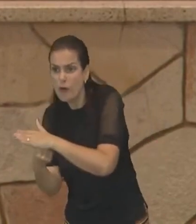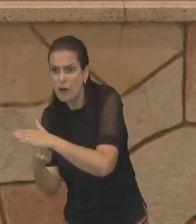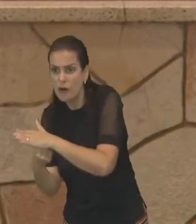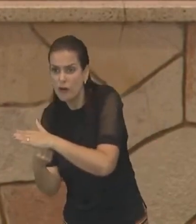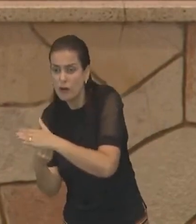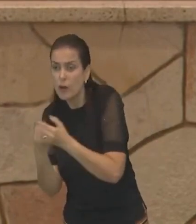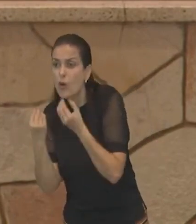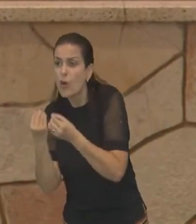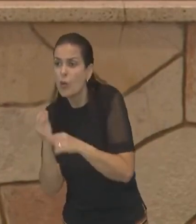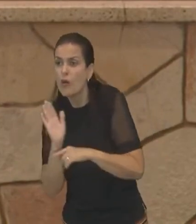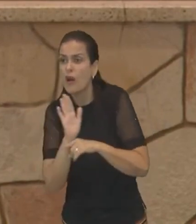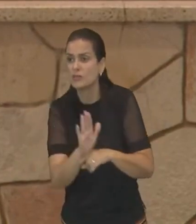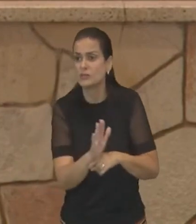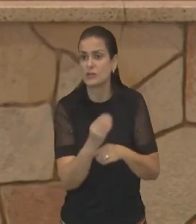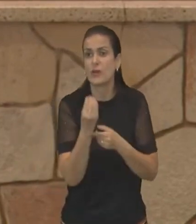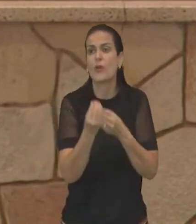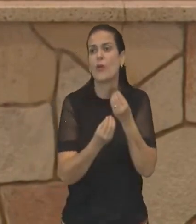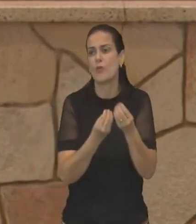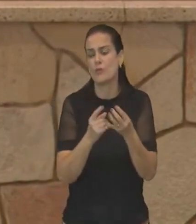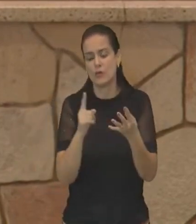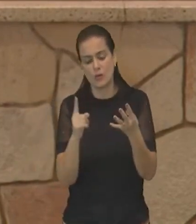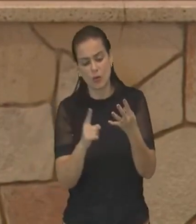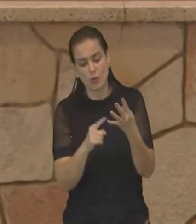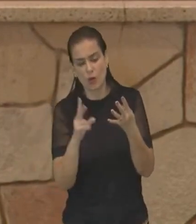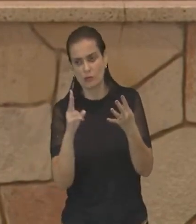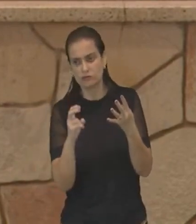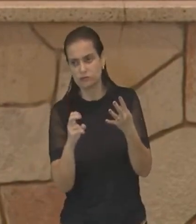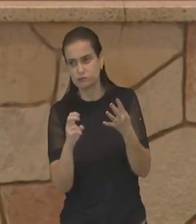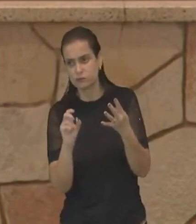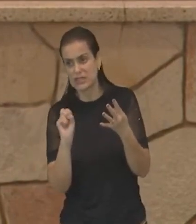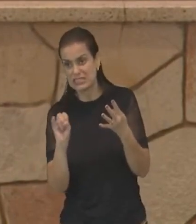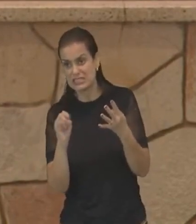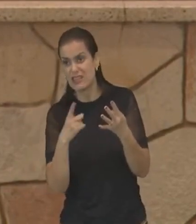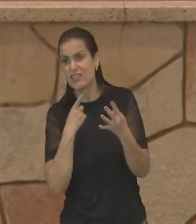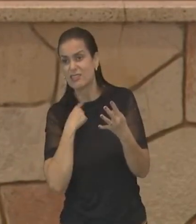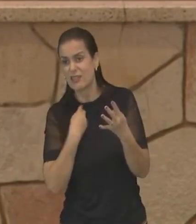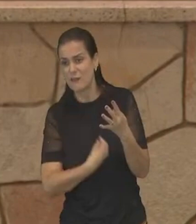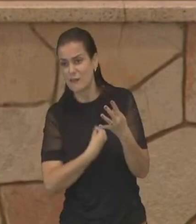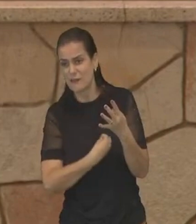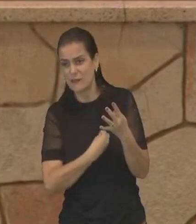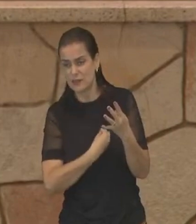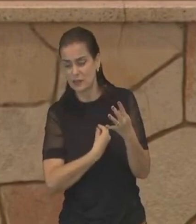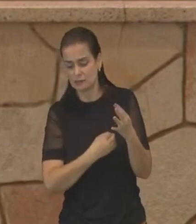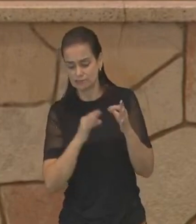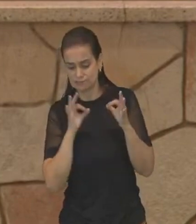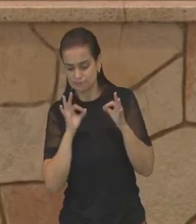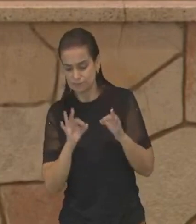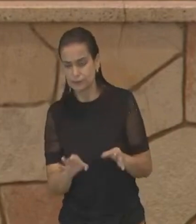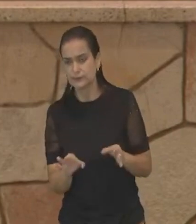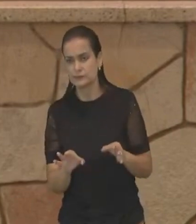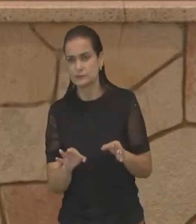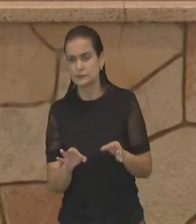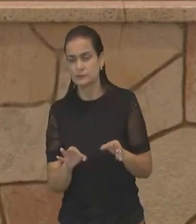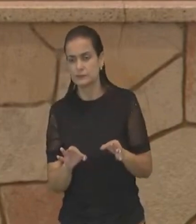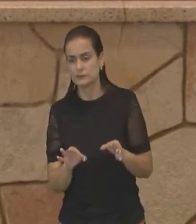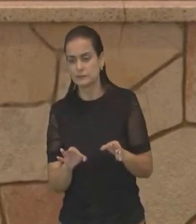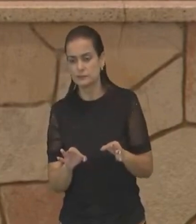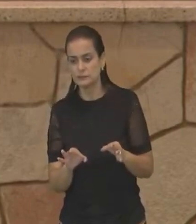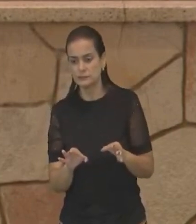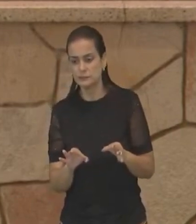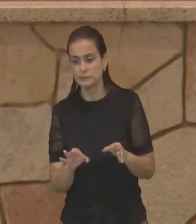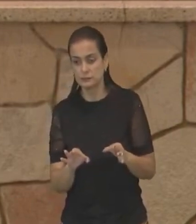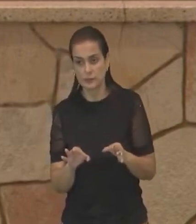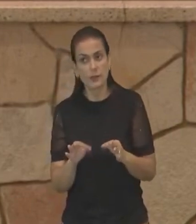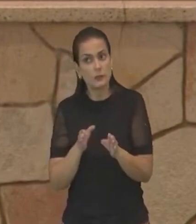correta? Em quarto e último lugar, queridos, se você deseja viver uma vida de santidade, isso aqui é uma